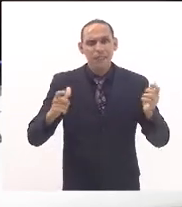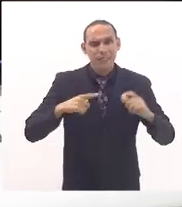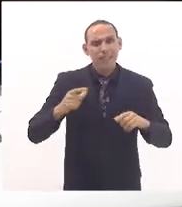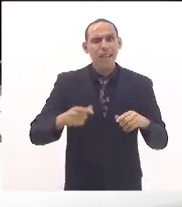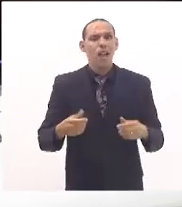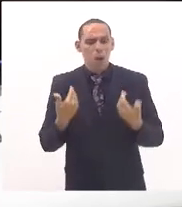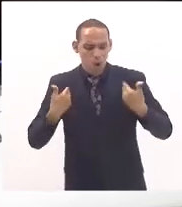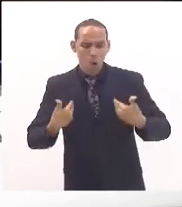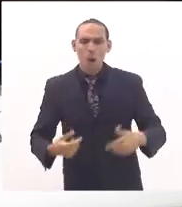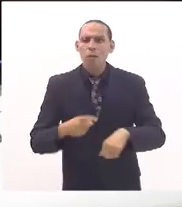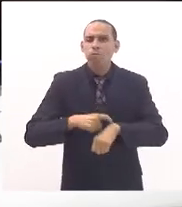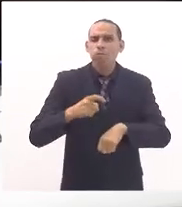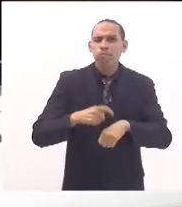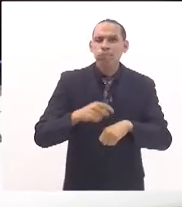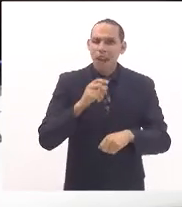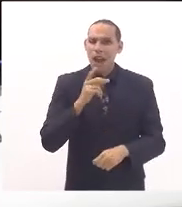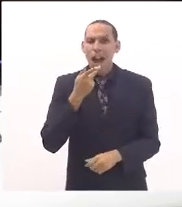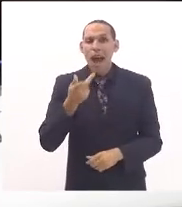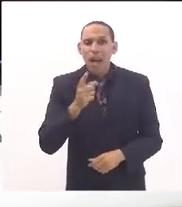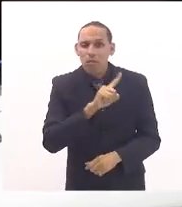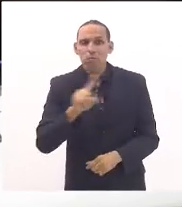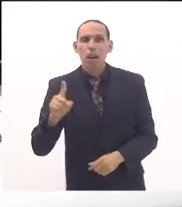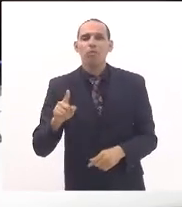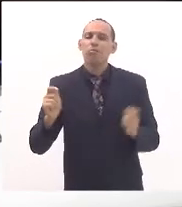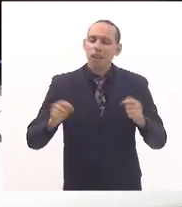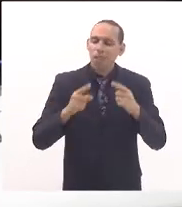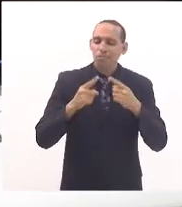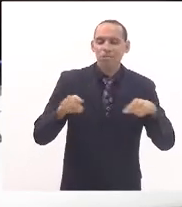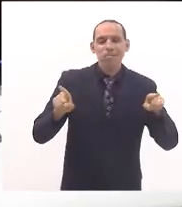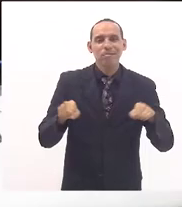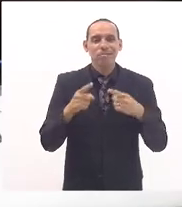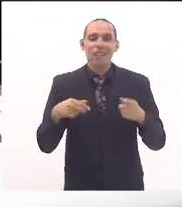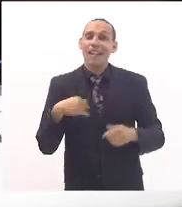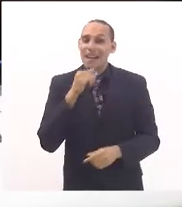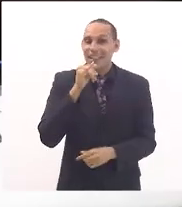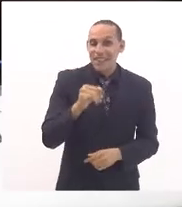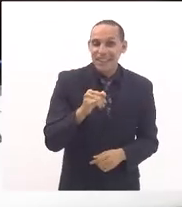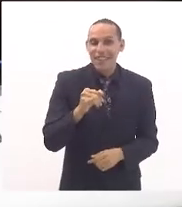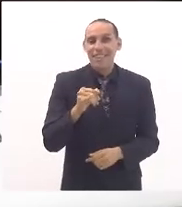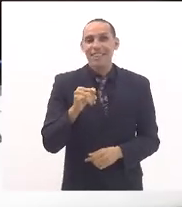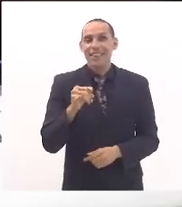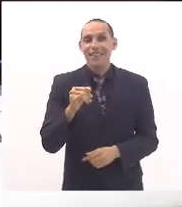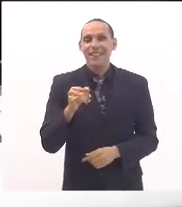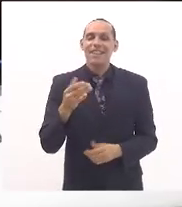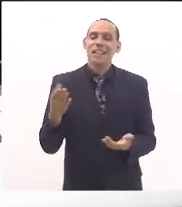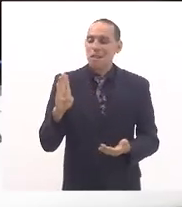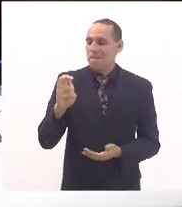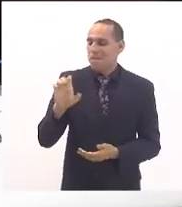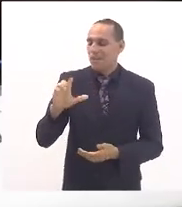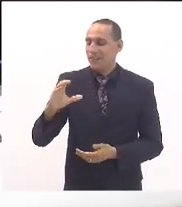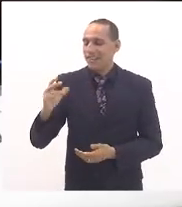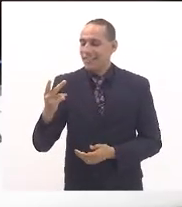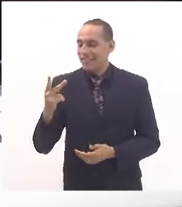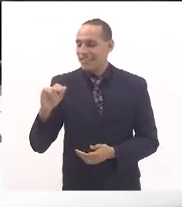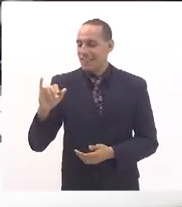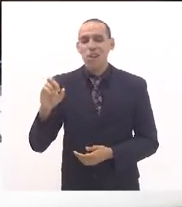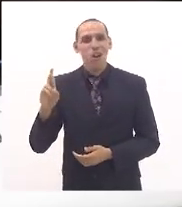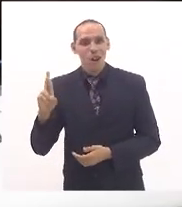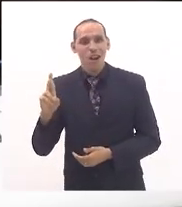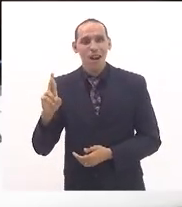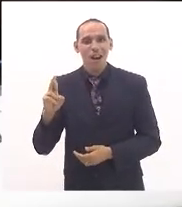corpo tempo é um algum modo de dizer não eu canto hora de ex foi assim que deu o pior